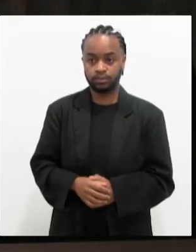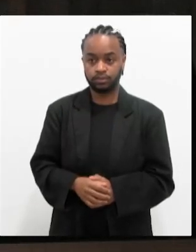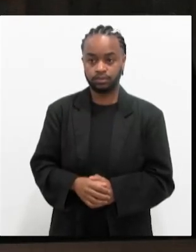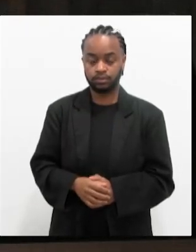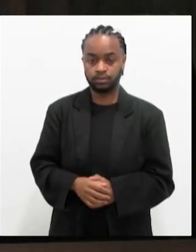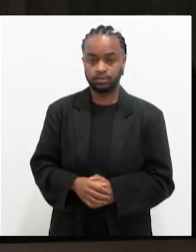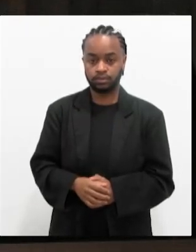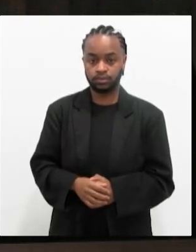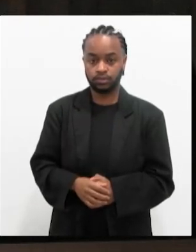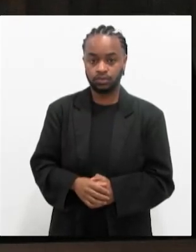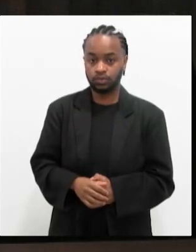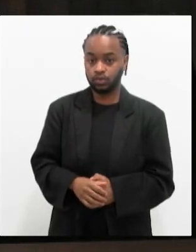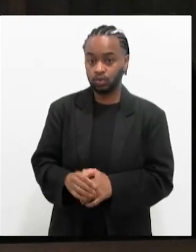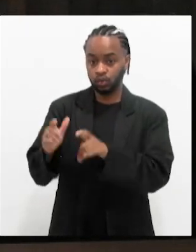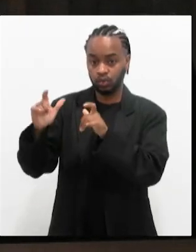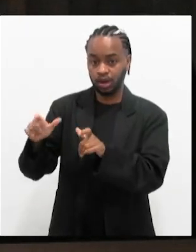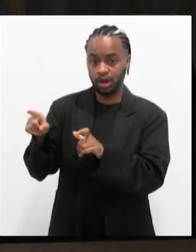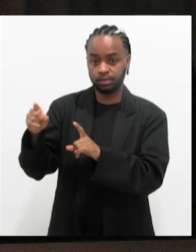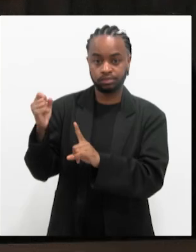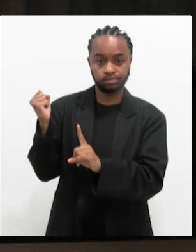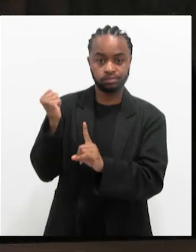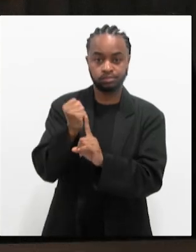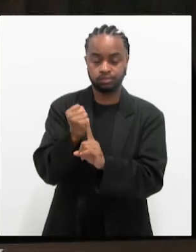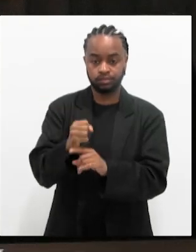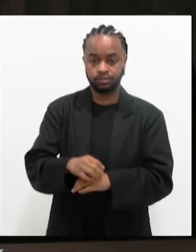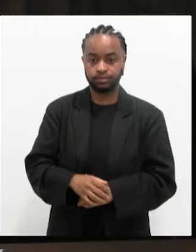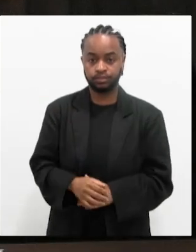Neste beco aonde foi assassinado.